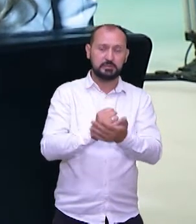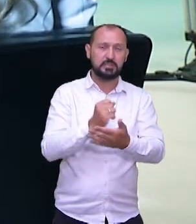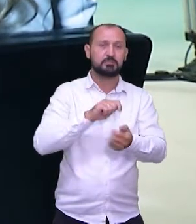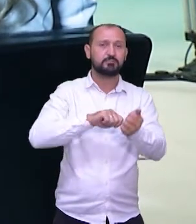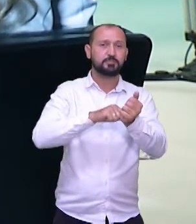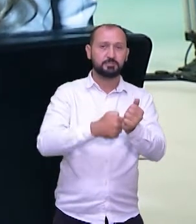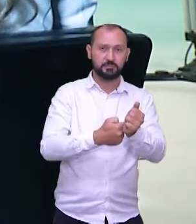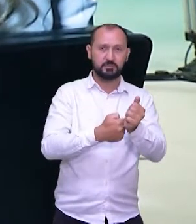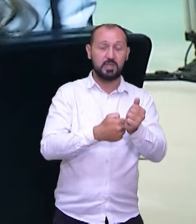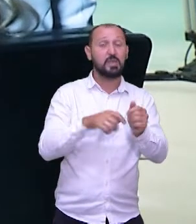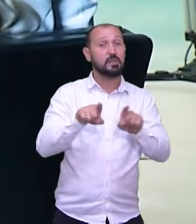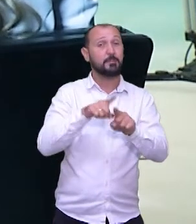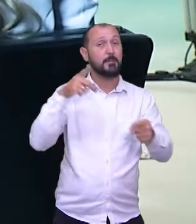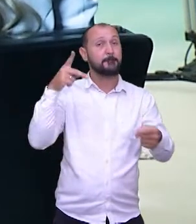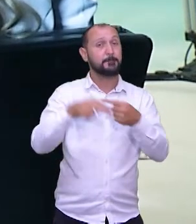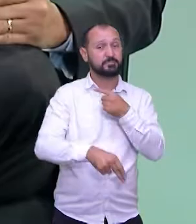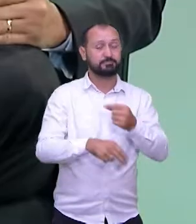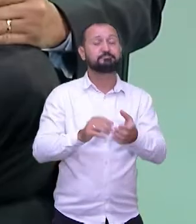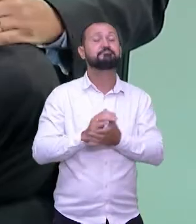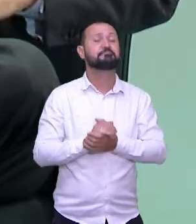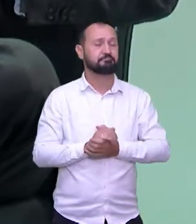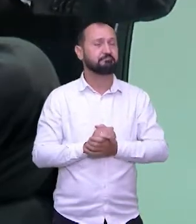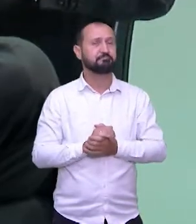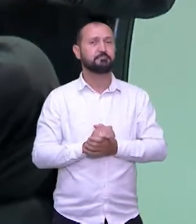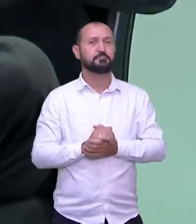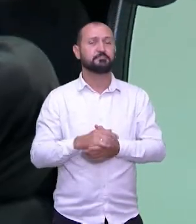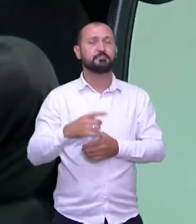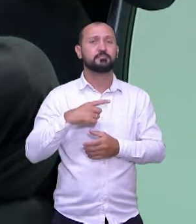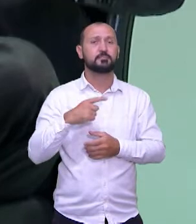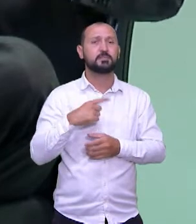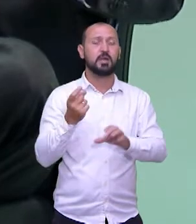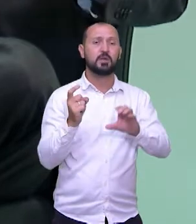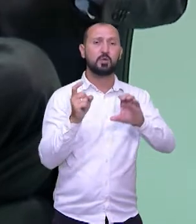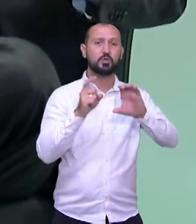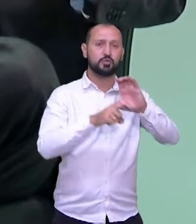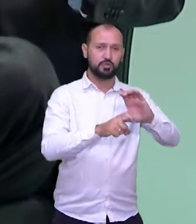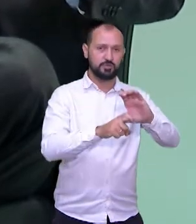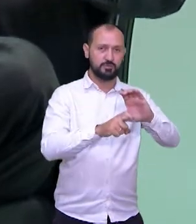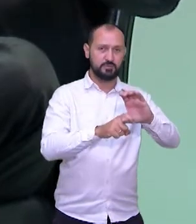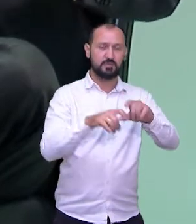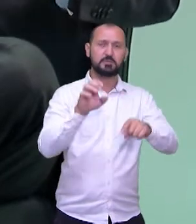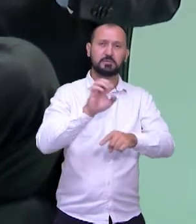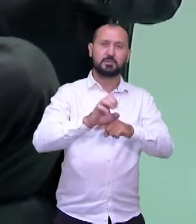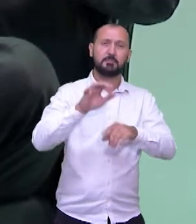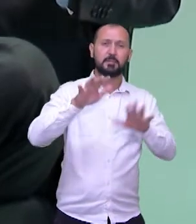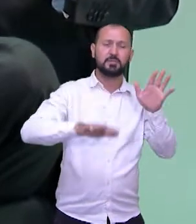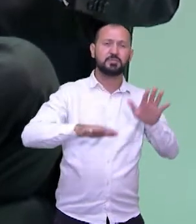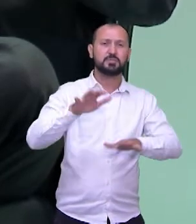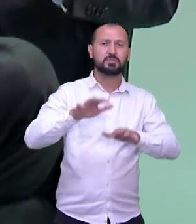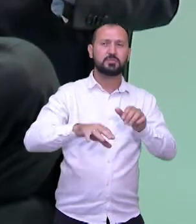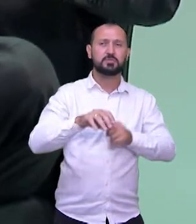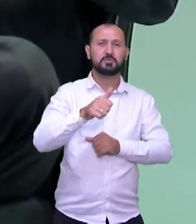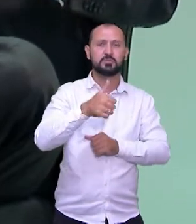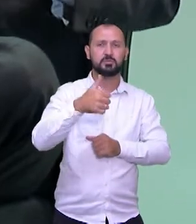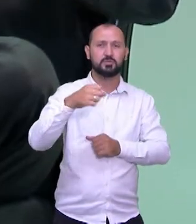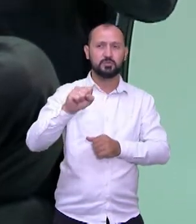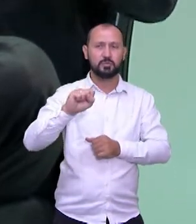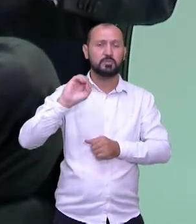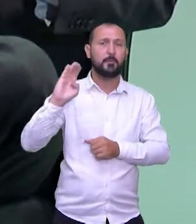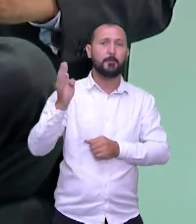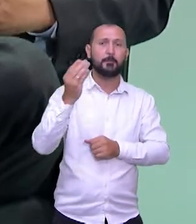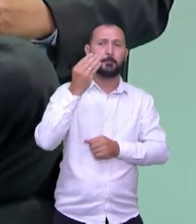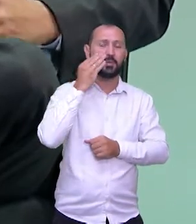inscrição suspensa ou até mesmo cancelada. Então nós temos uma dívida ativa que soma a monta de mais de